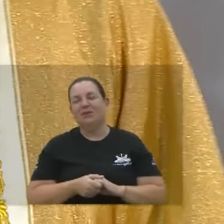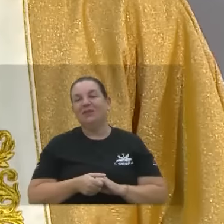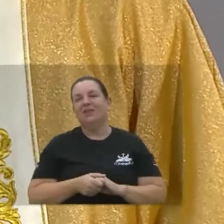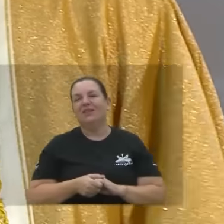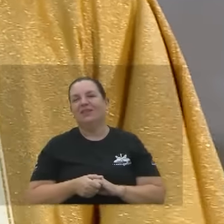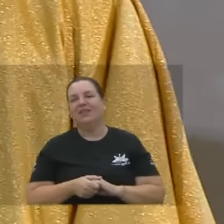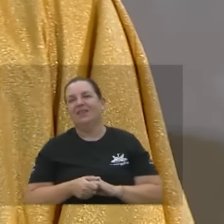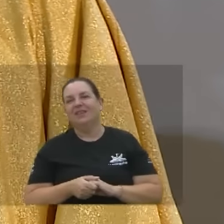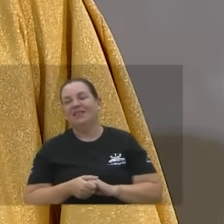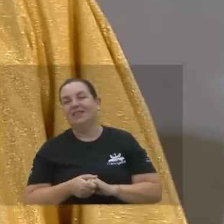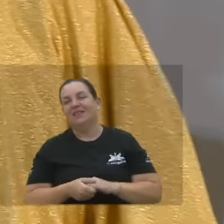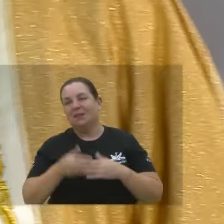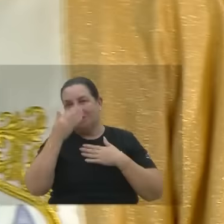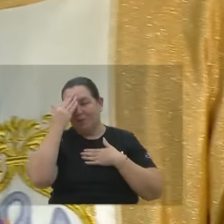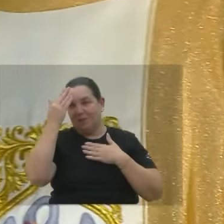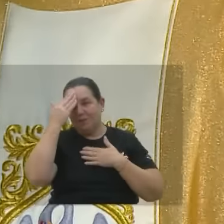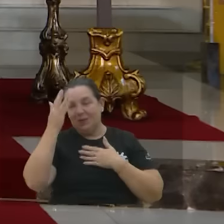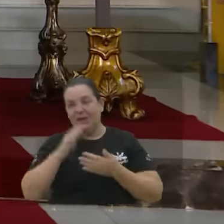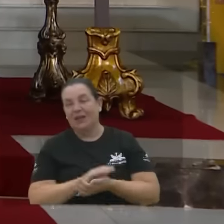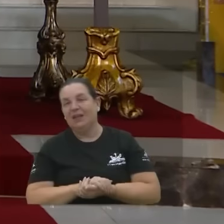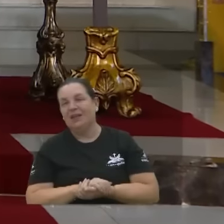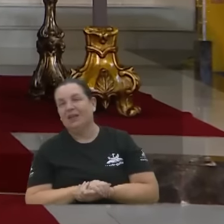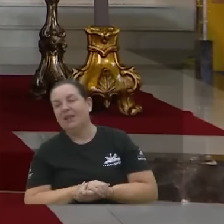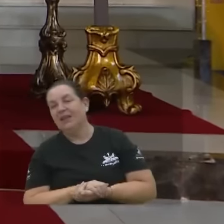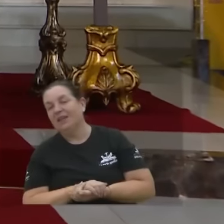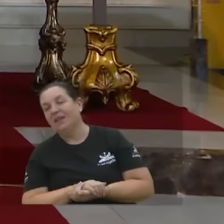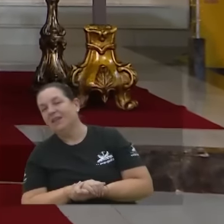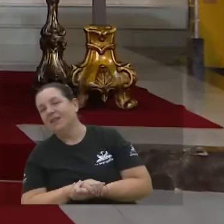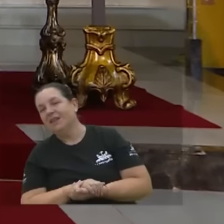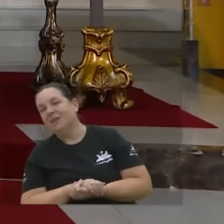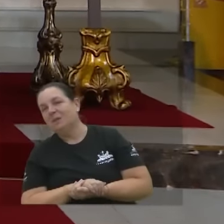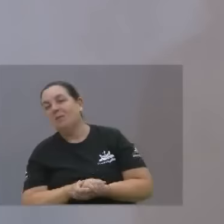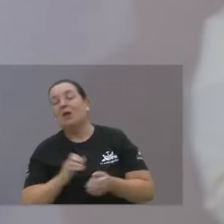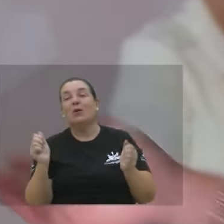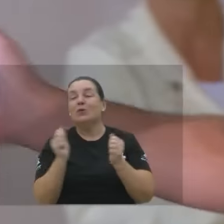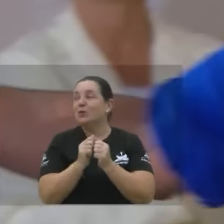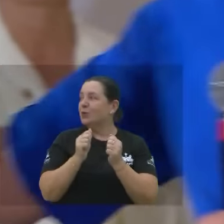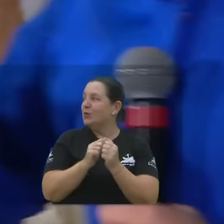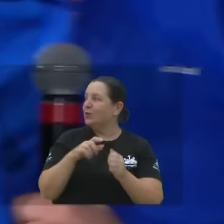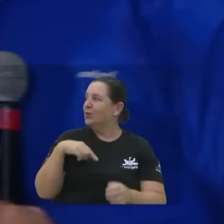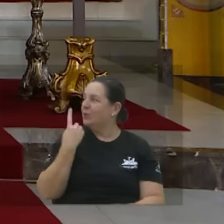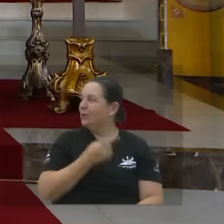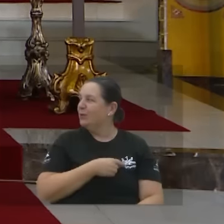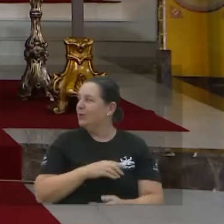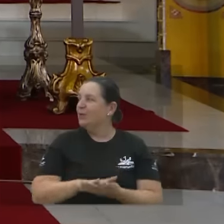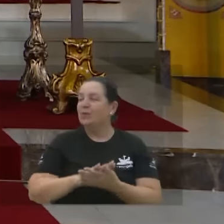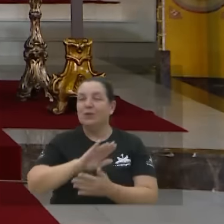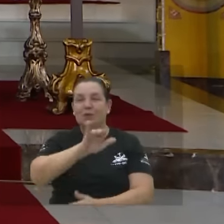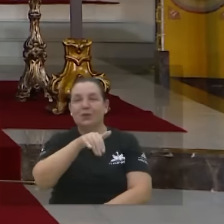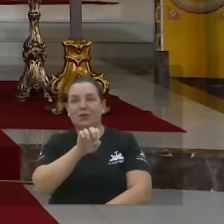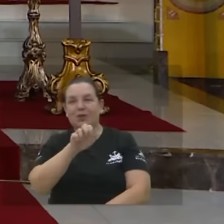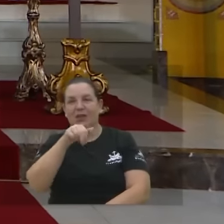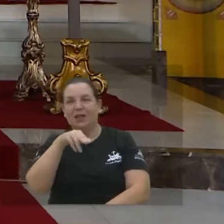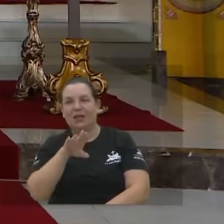Danilo Diba, obrigado. Giane, querida, por favor, junte-se a essa festa. Que honra, Giane, você estar